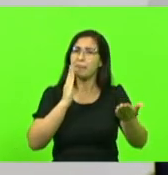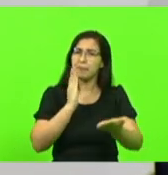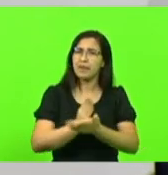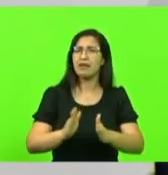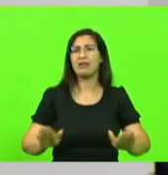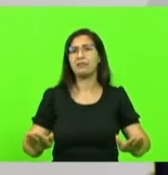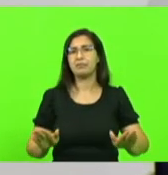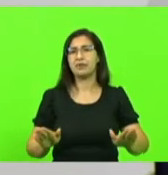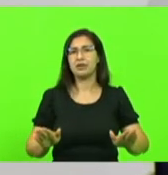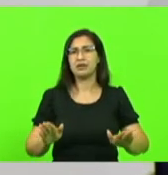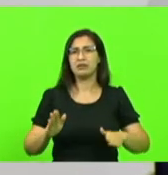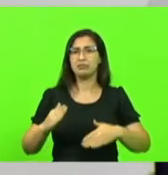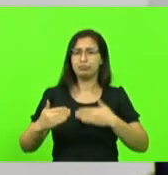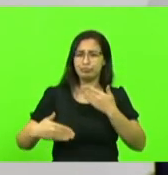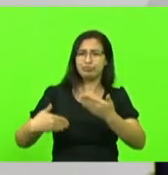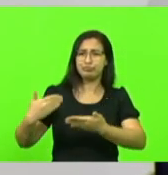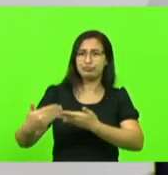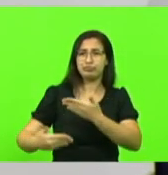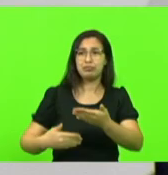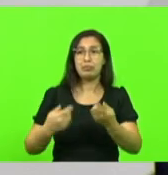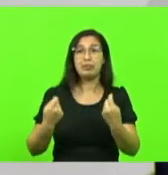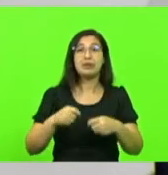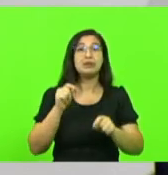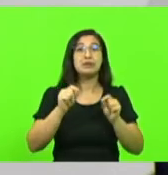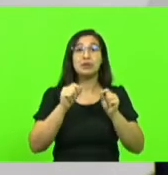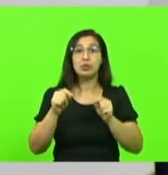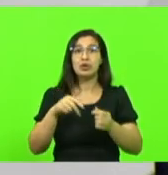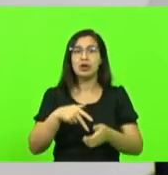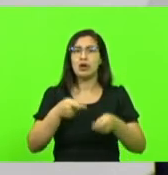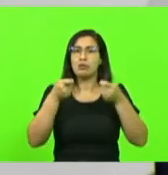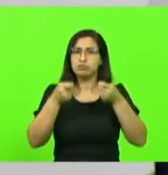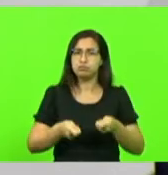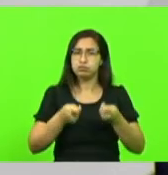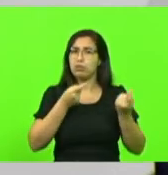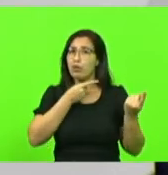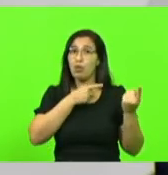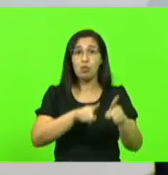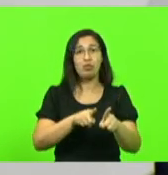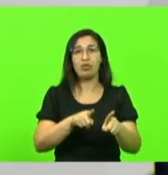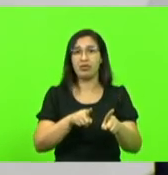maligno, deveria se posicionar contrário